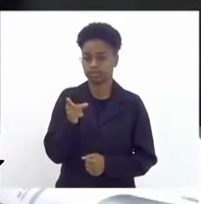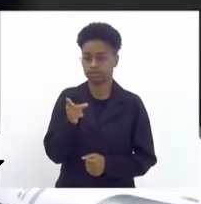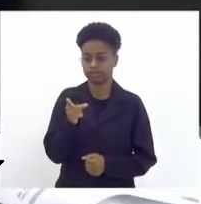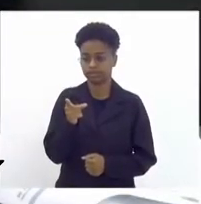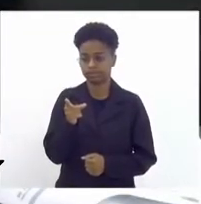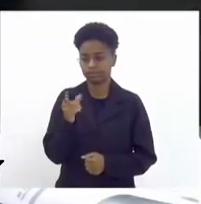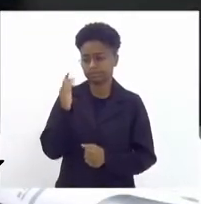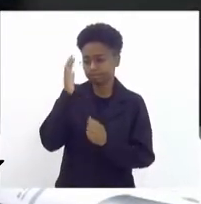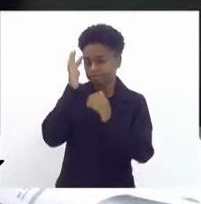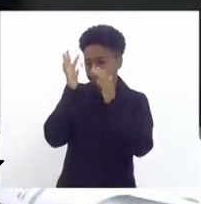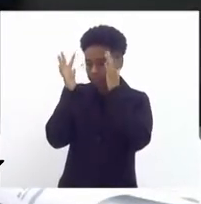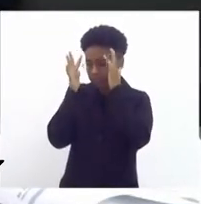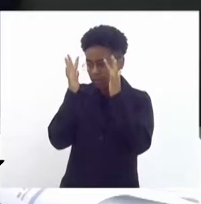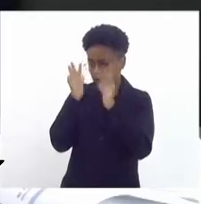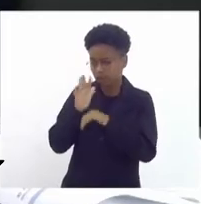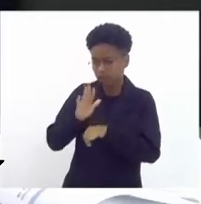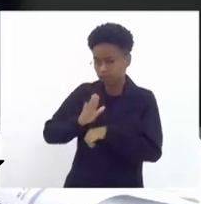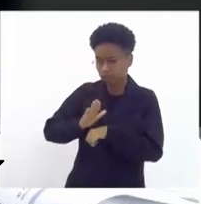instintivamente,